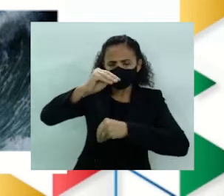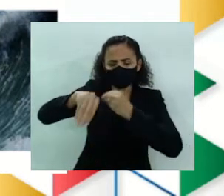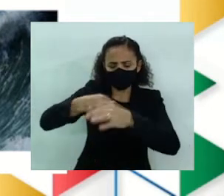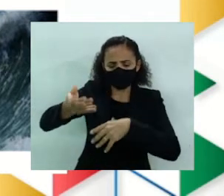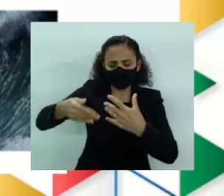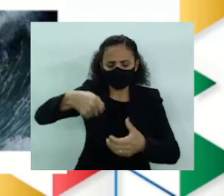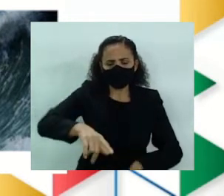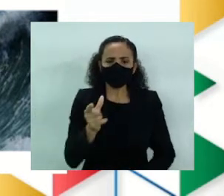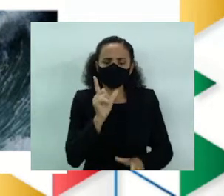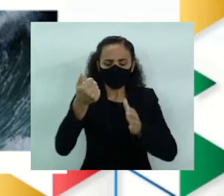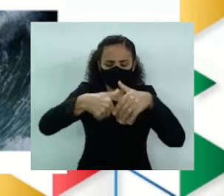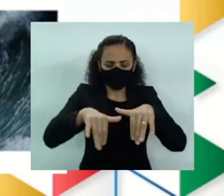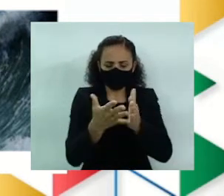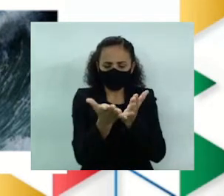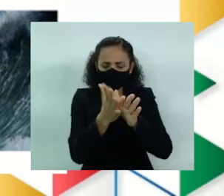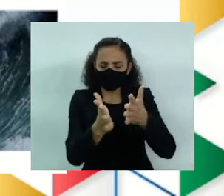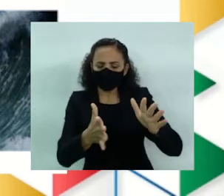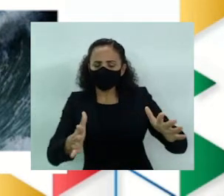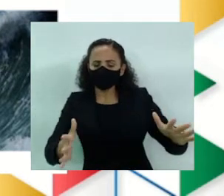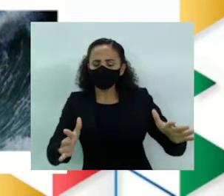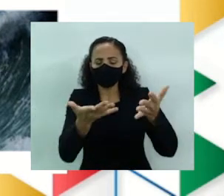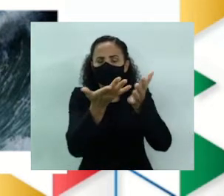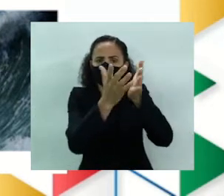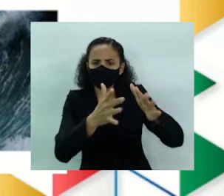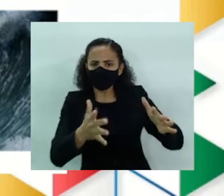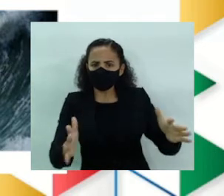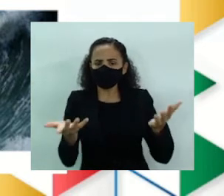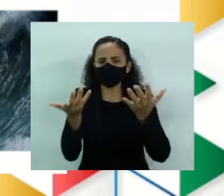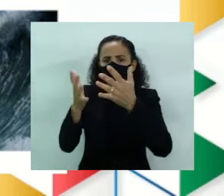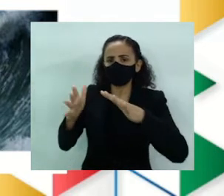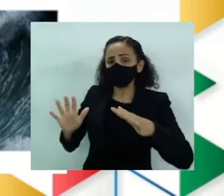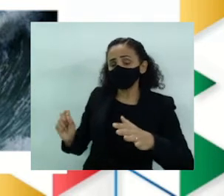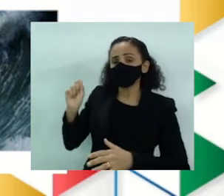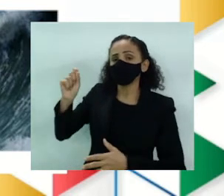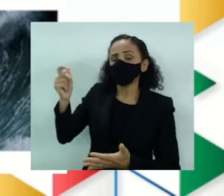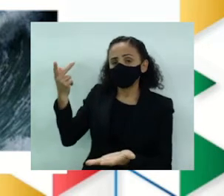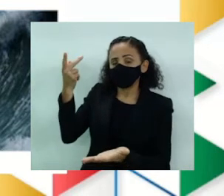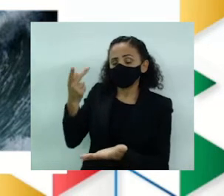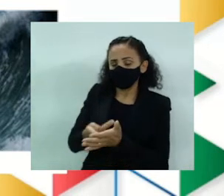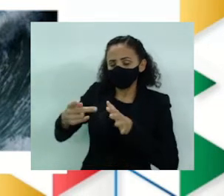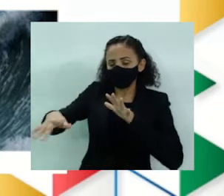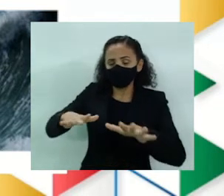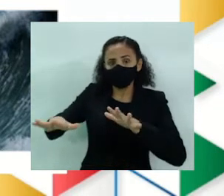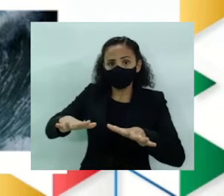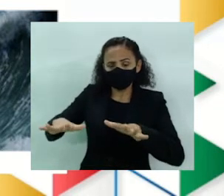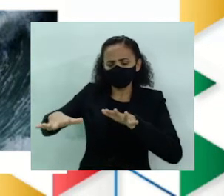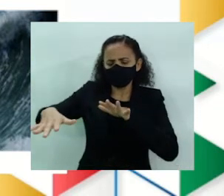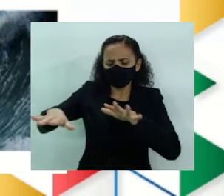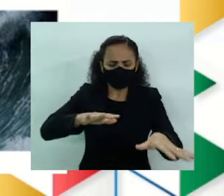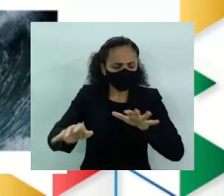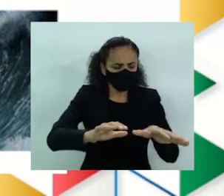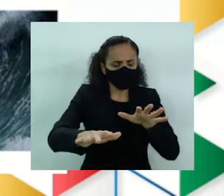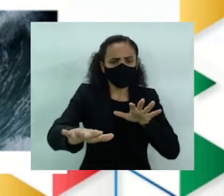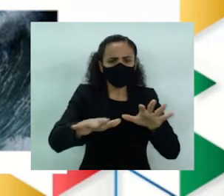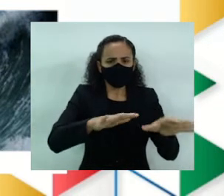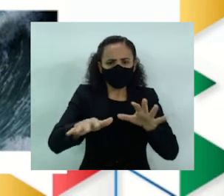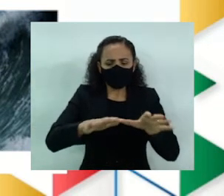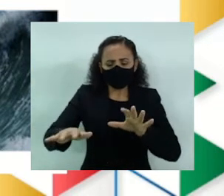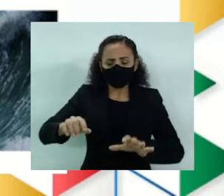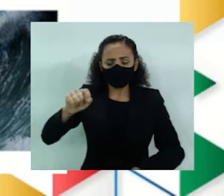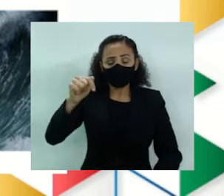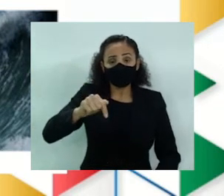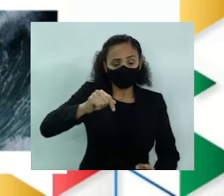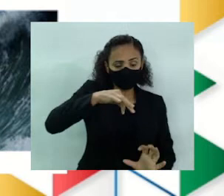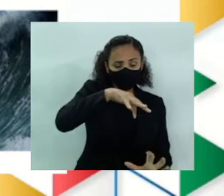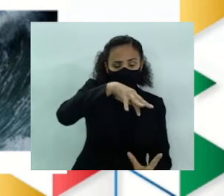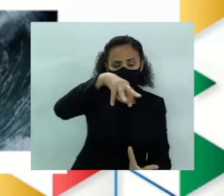dos mares, provocando imensas deslocações de água, né? Então, existem os terremotos e os maremotos. Os terremotos acontecem na terra,